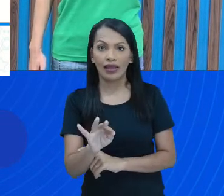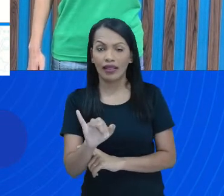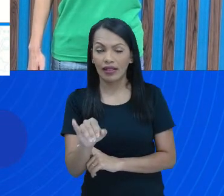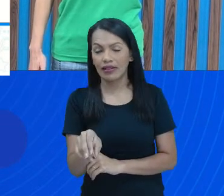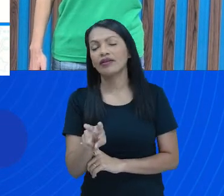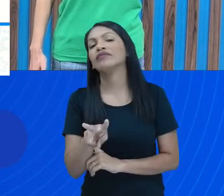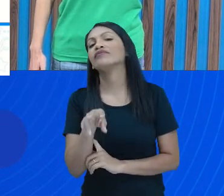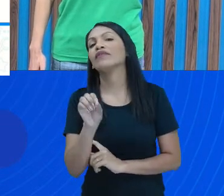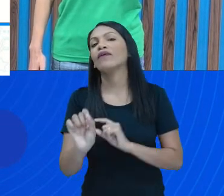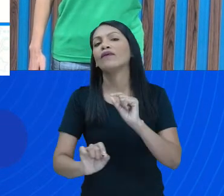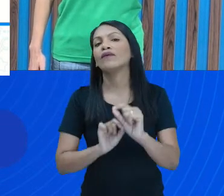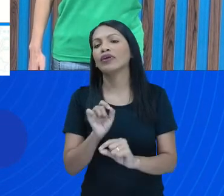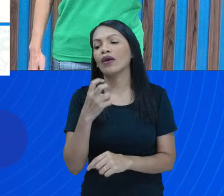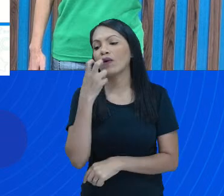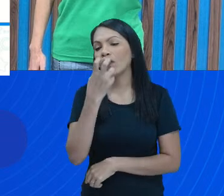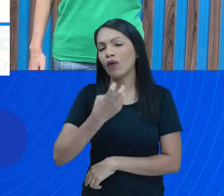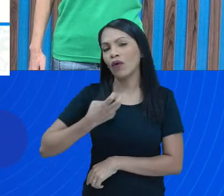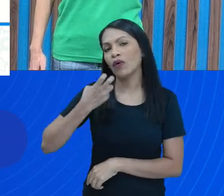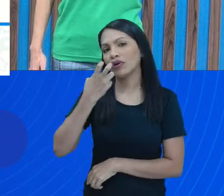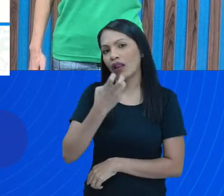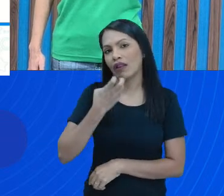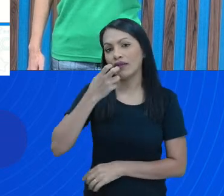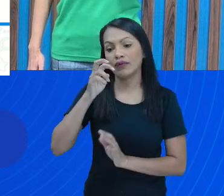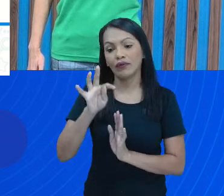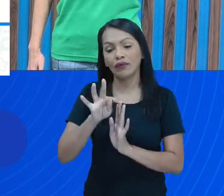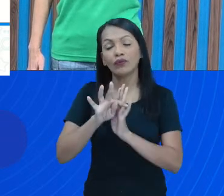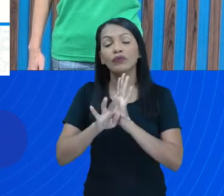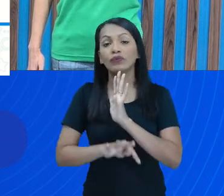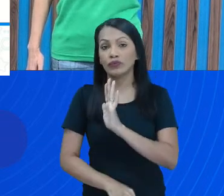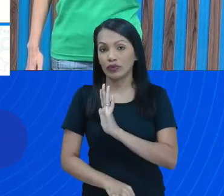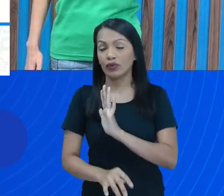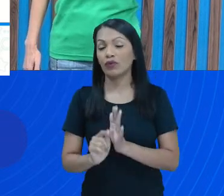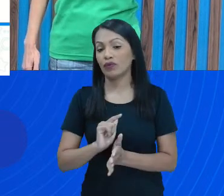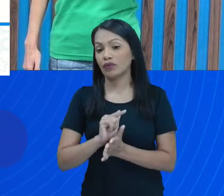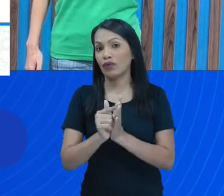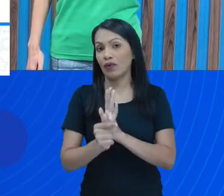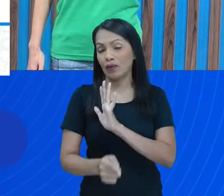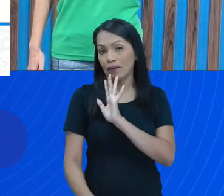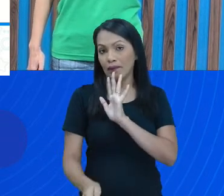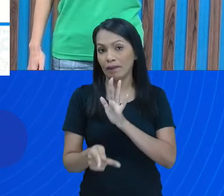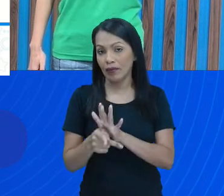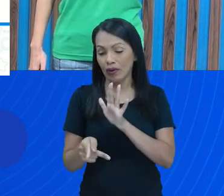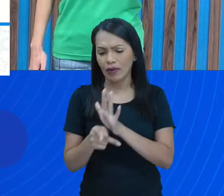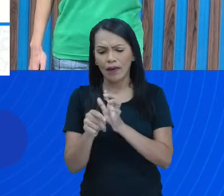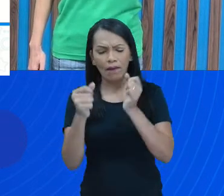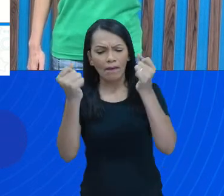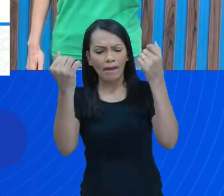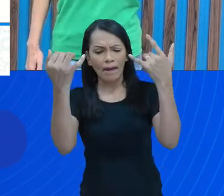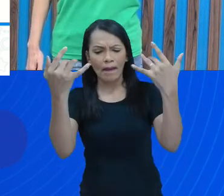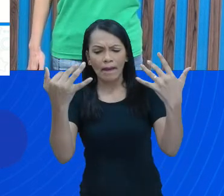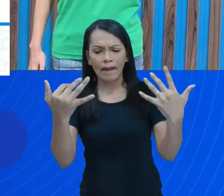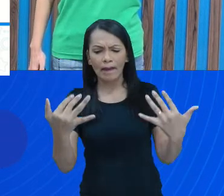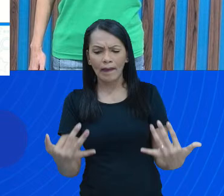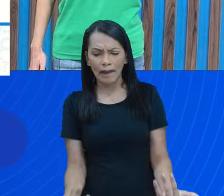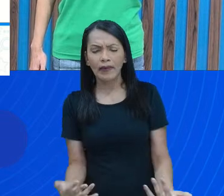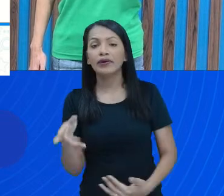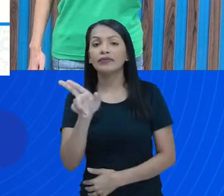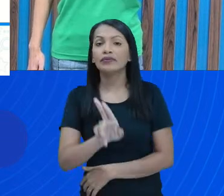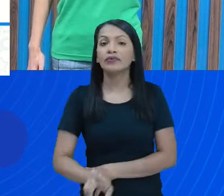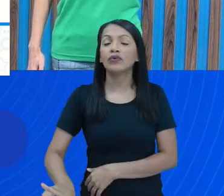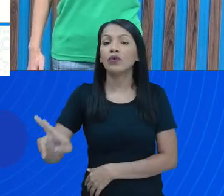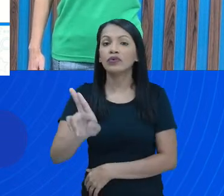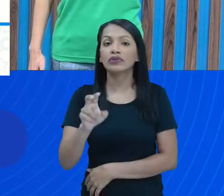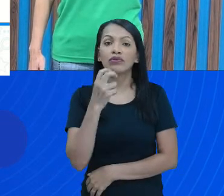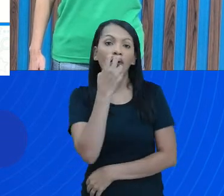na oralidade, tá? É um texto, é um gênero, né? Narrativo, muito